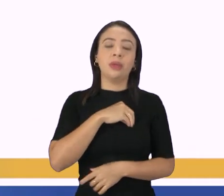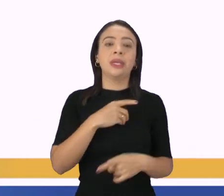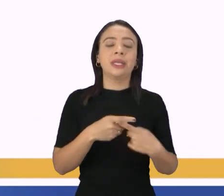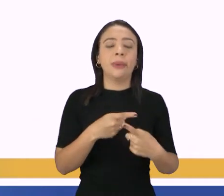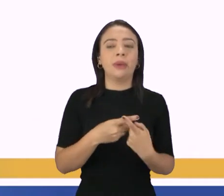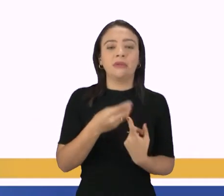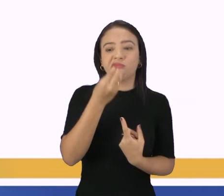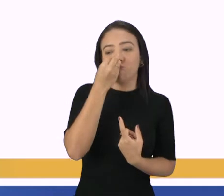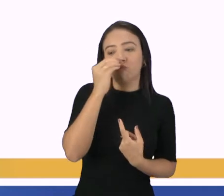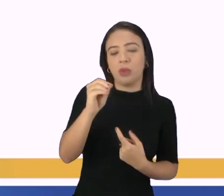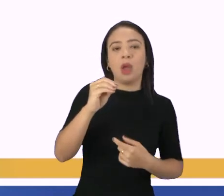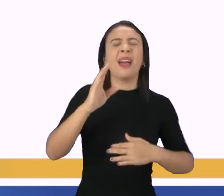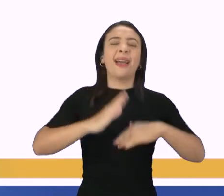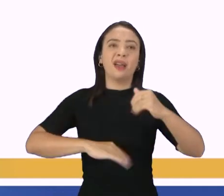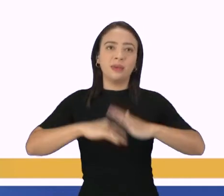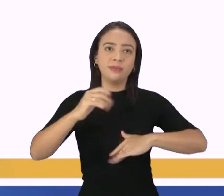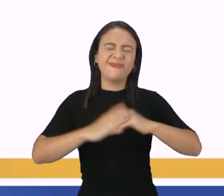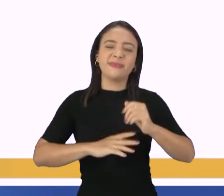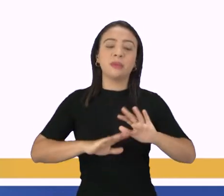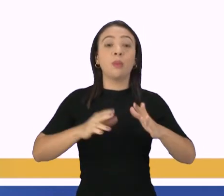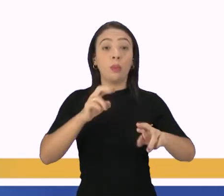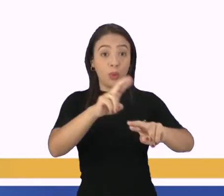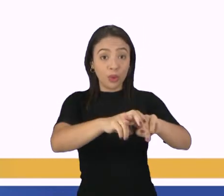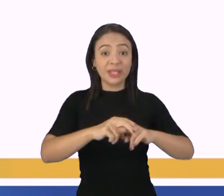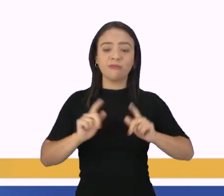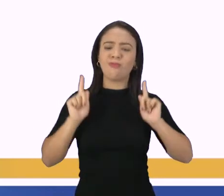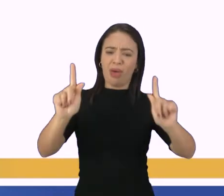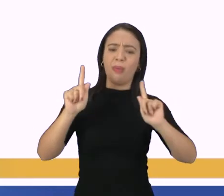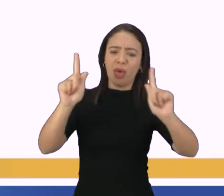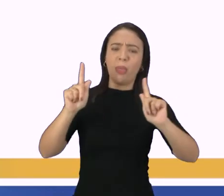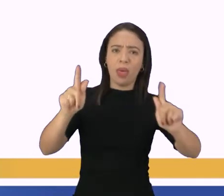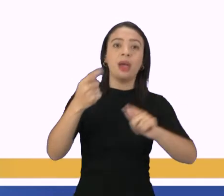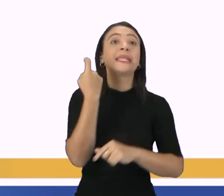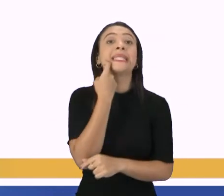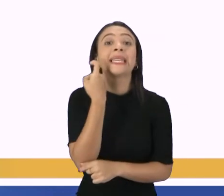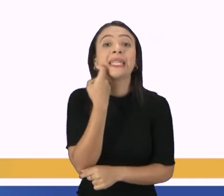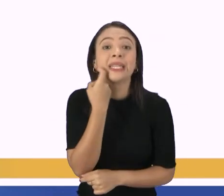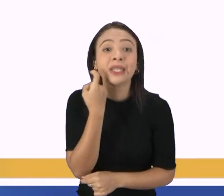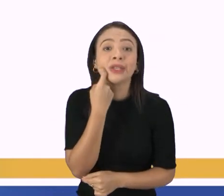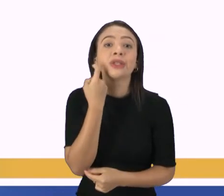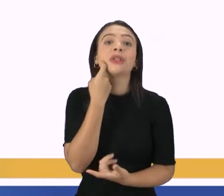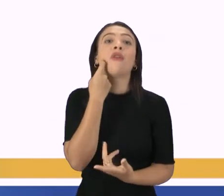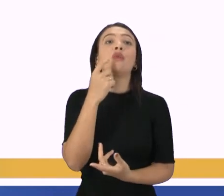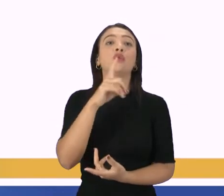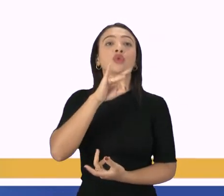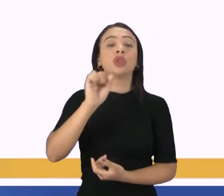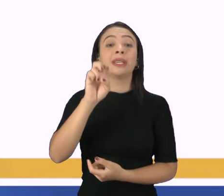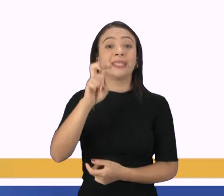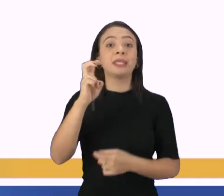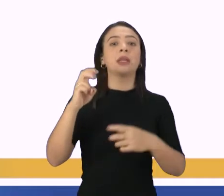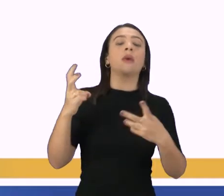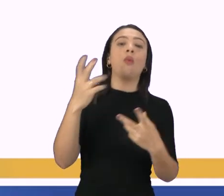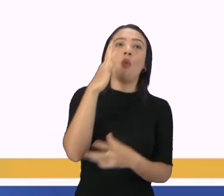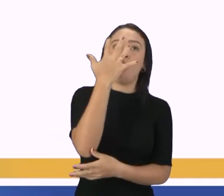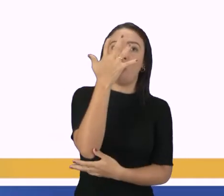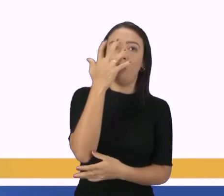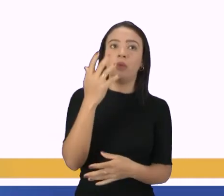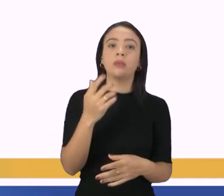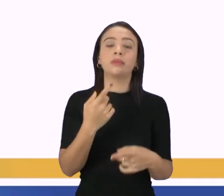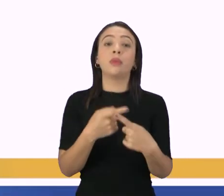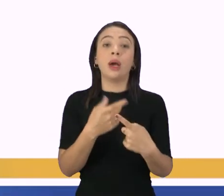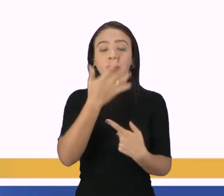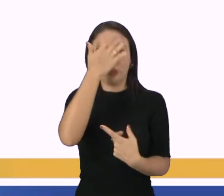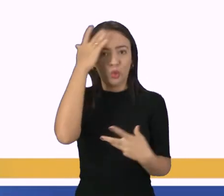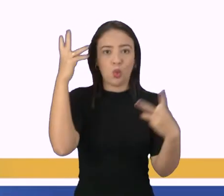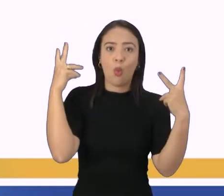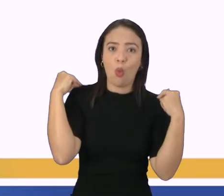profissão. Eles fizeram uma manifestação nesta sexta-feira, dia 5 de fevereiro. Segundo os próprios